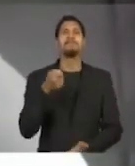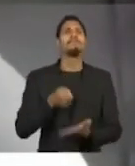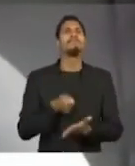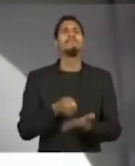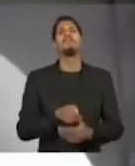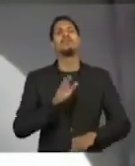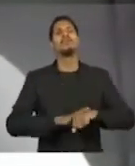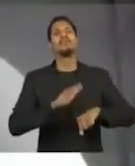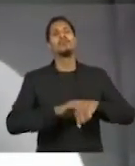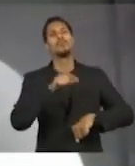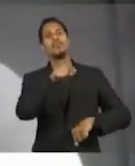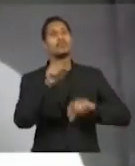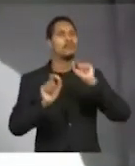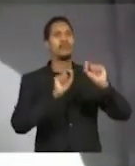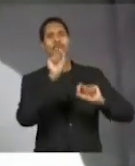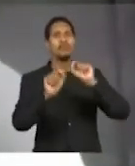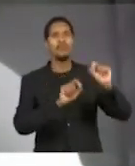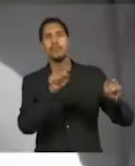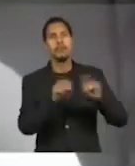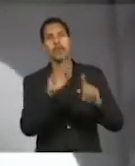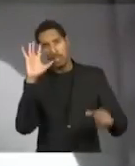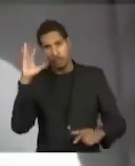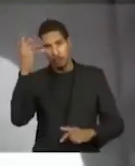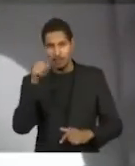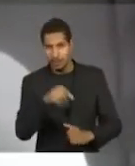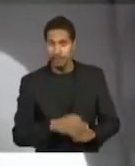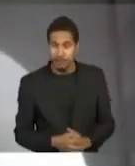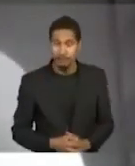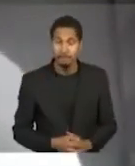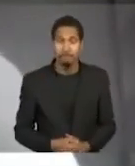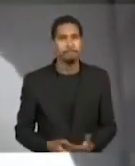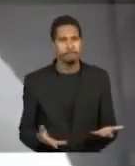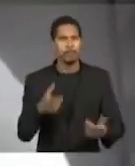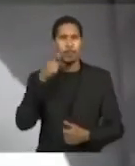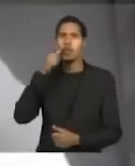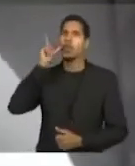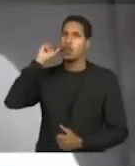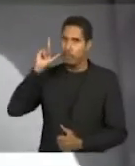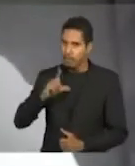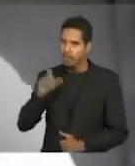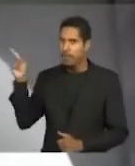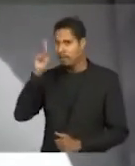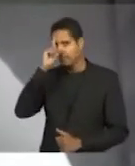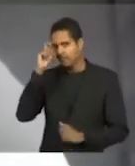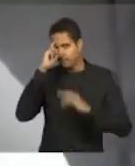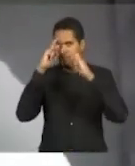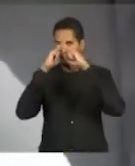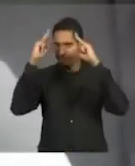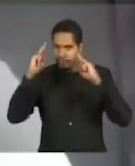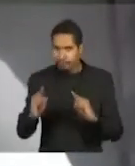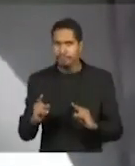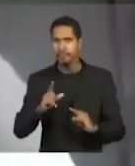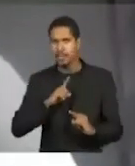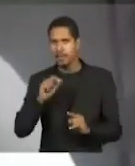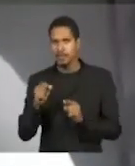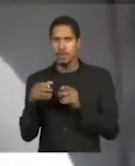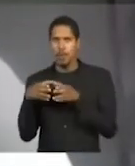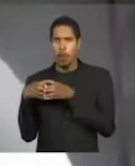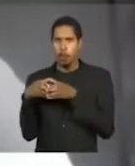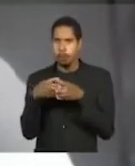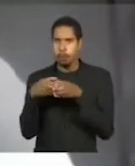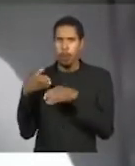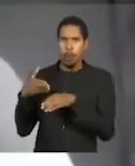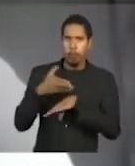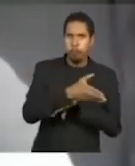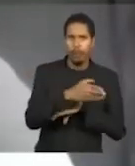tomem as medidas necessárias de proteção ao dinheiro público. O que aconteceu ontem no hospital de campanha, com aquela intrusão